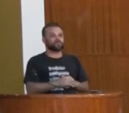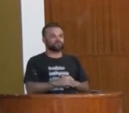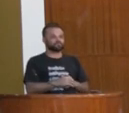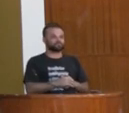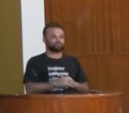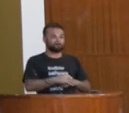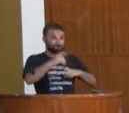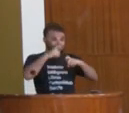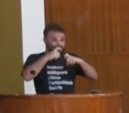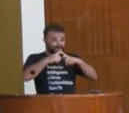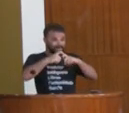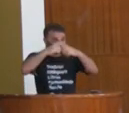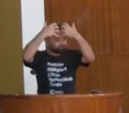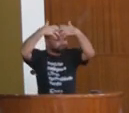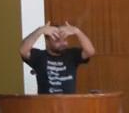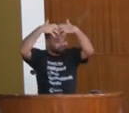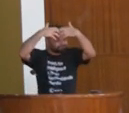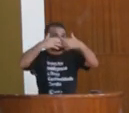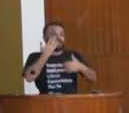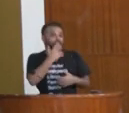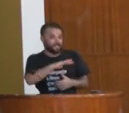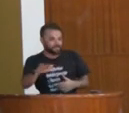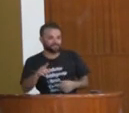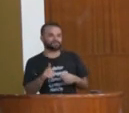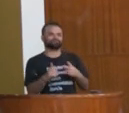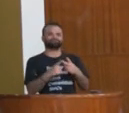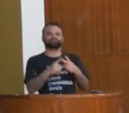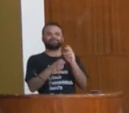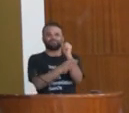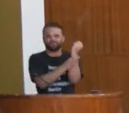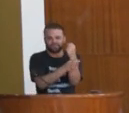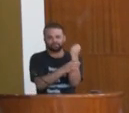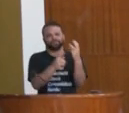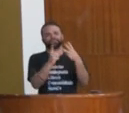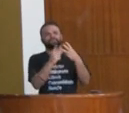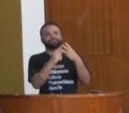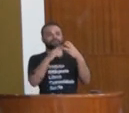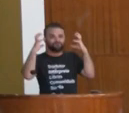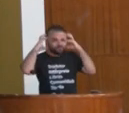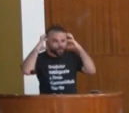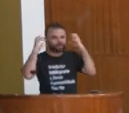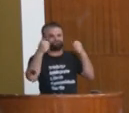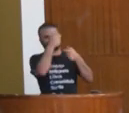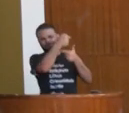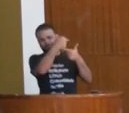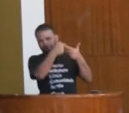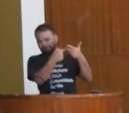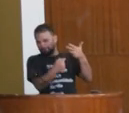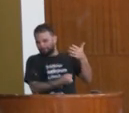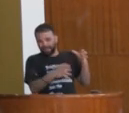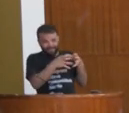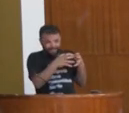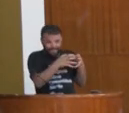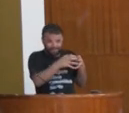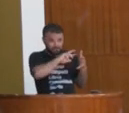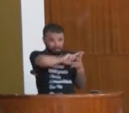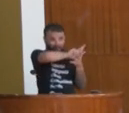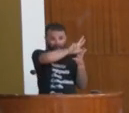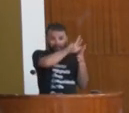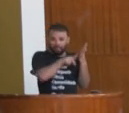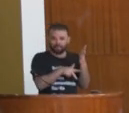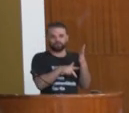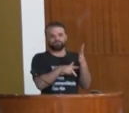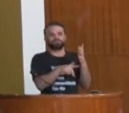neuropediatra, psiquiatra infantil, fisioterapeuta, fonoaudiólogo. É uma equipe multidisciplinar, com equipamento